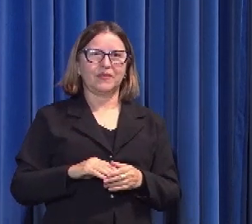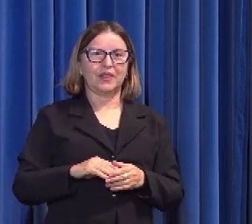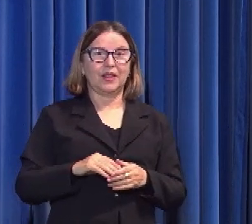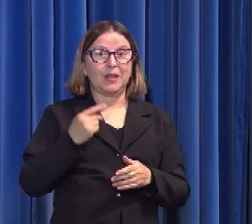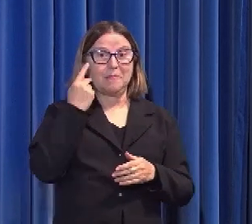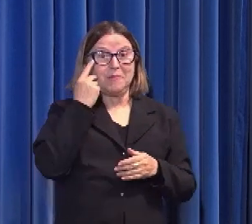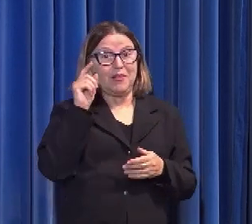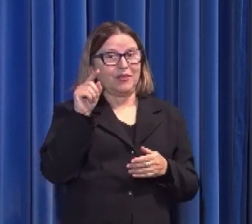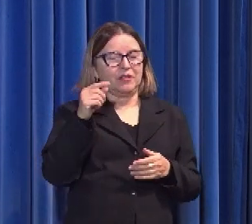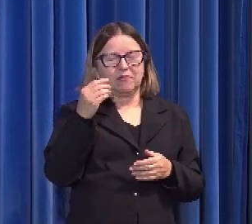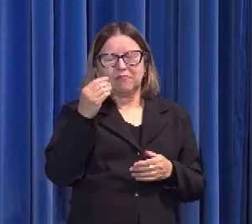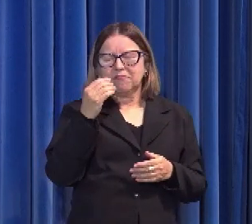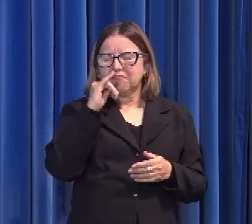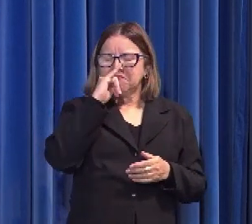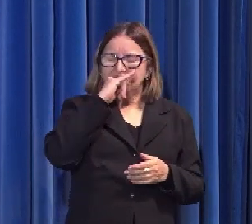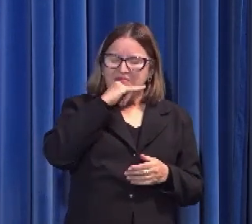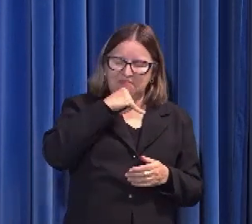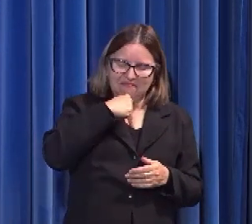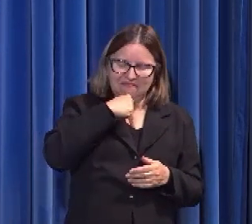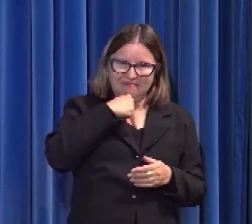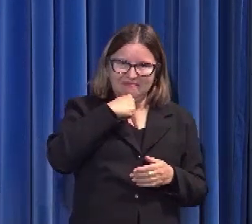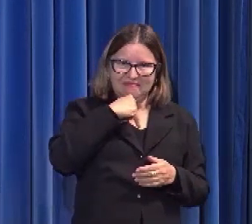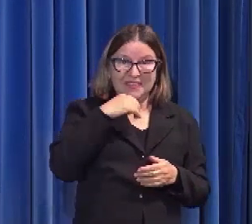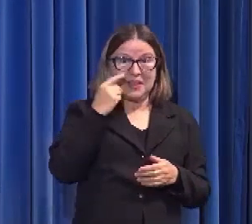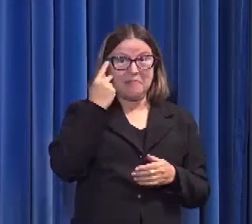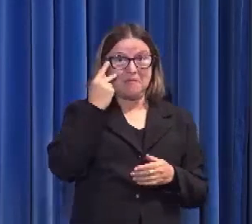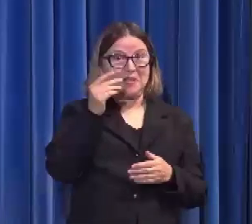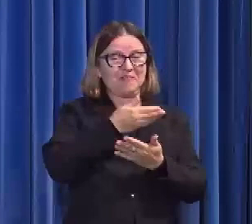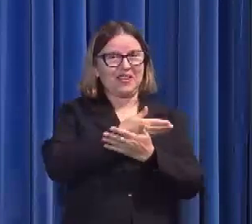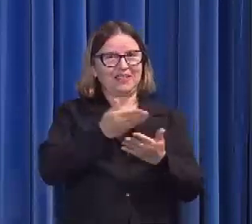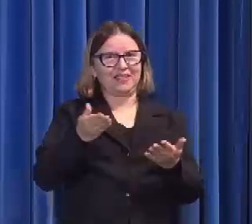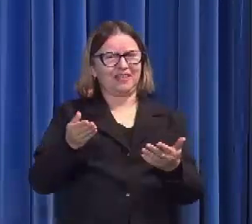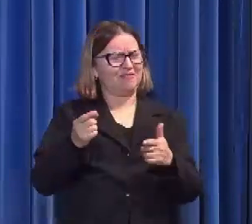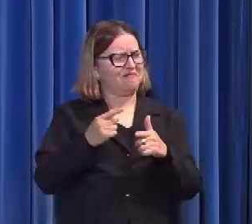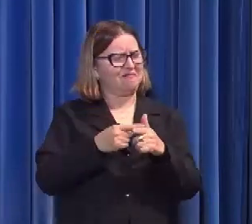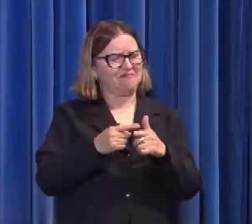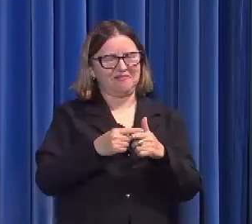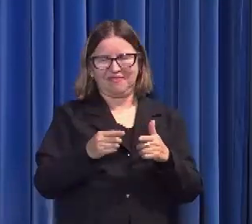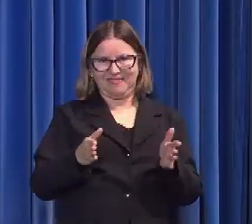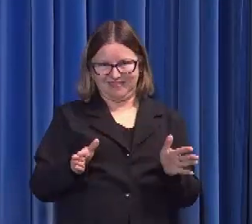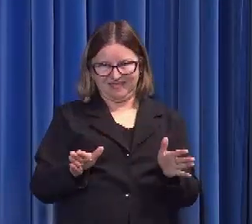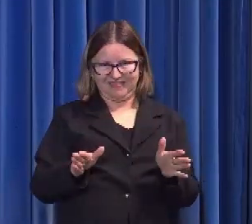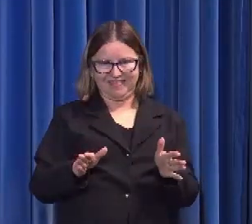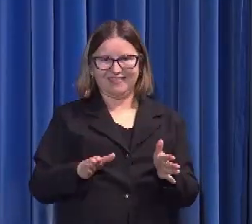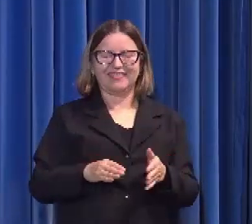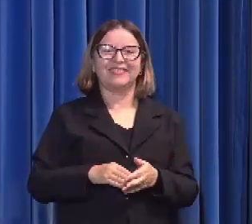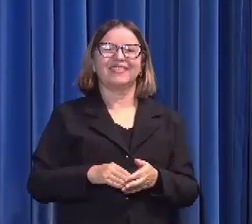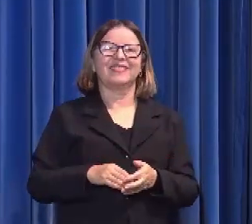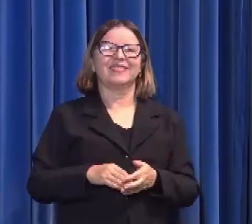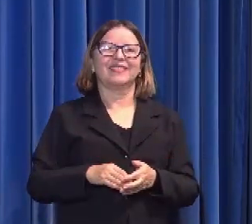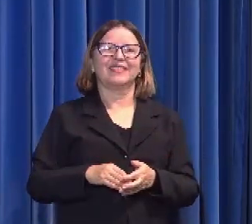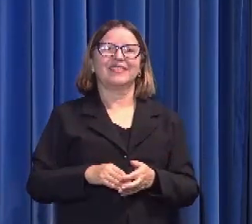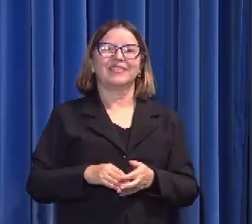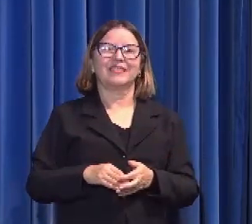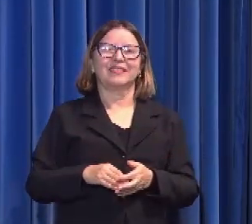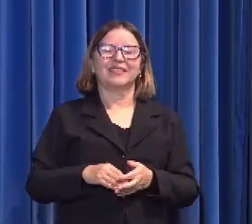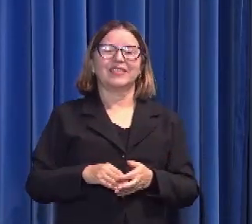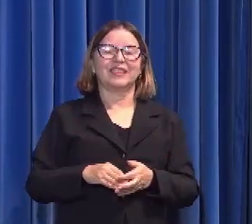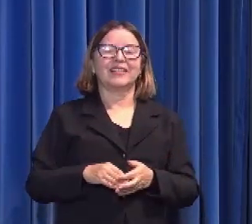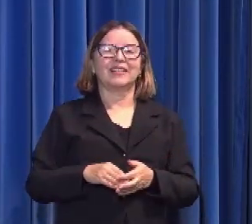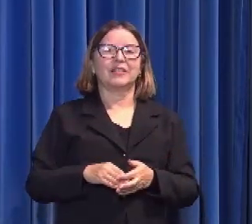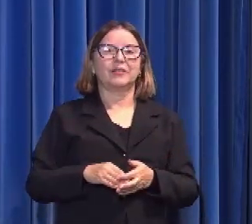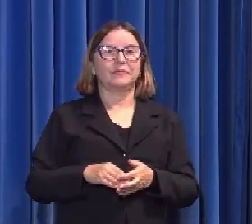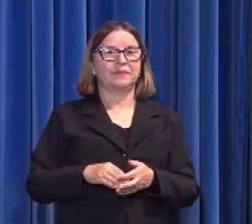desanimados e para vocês não ficarem com problemas eu quero dizer logo para